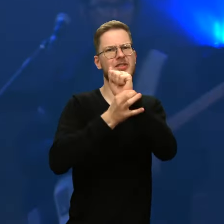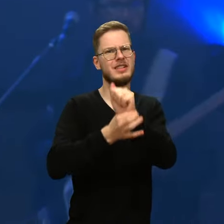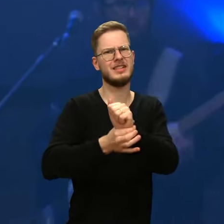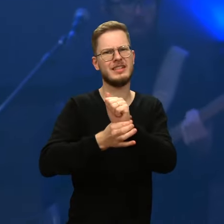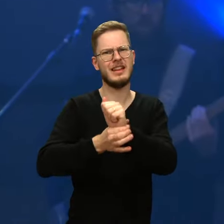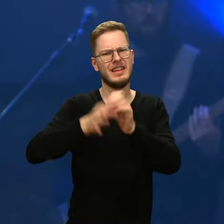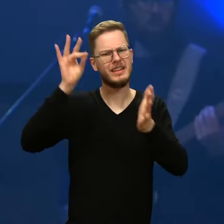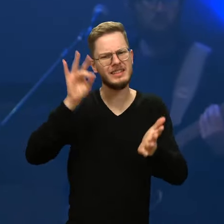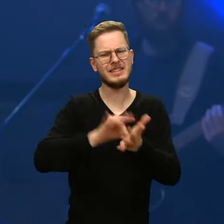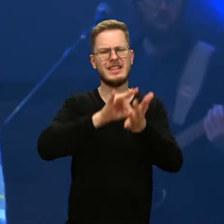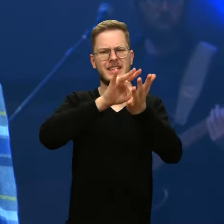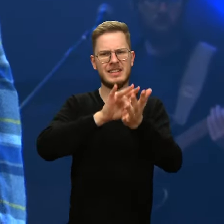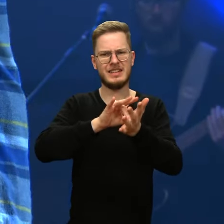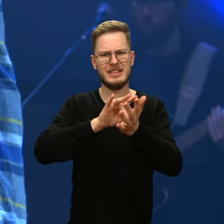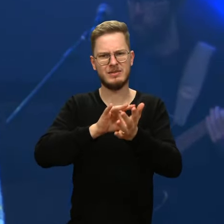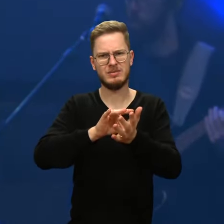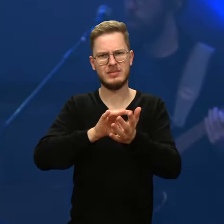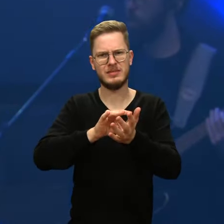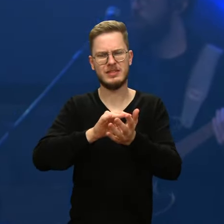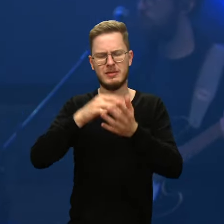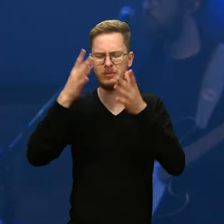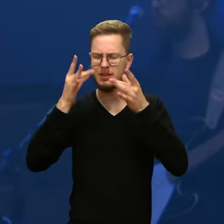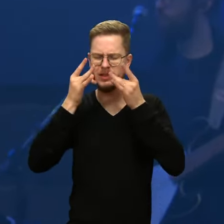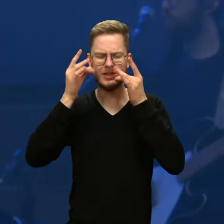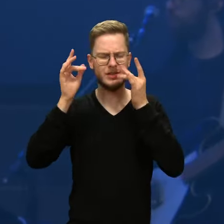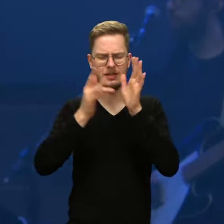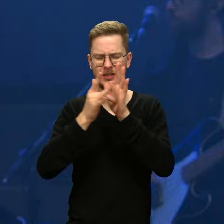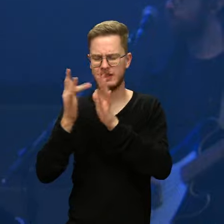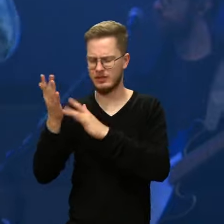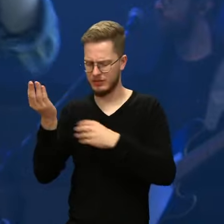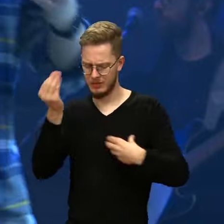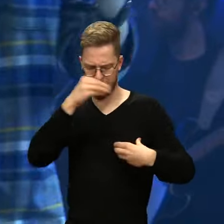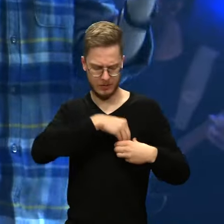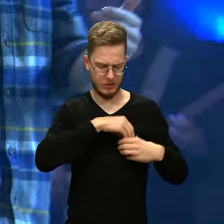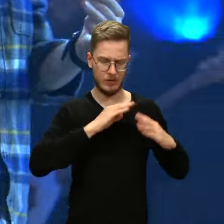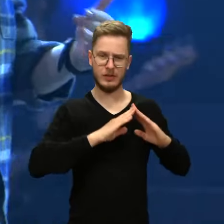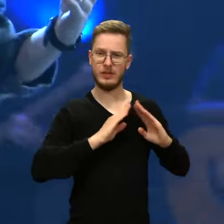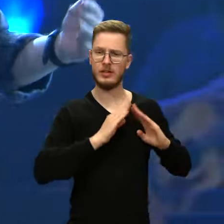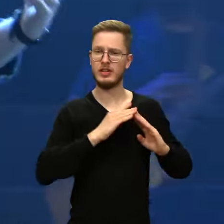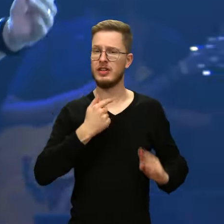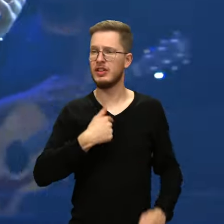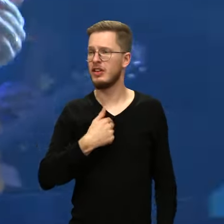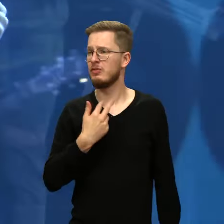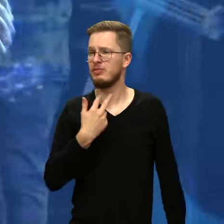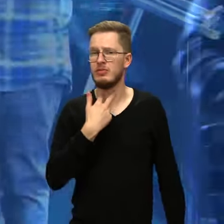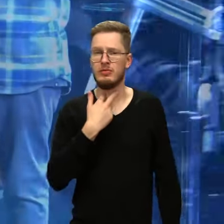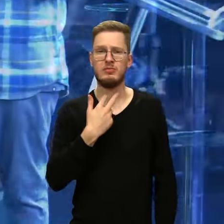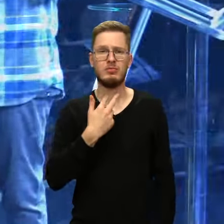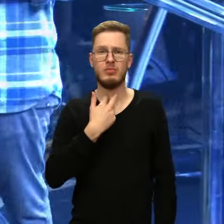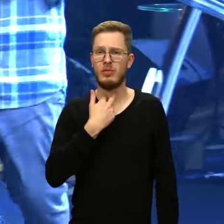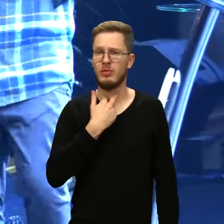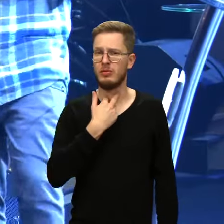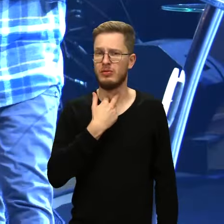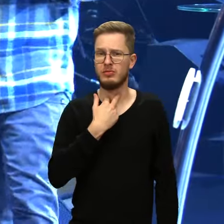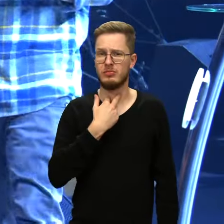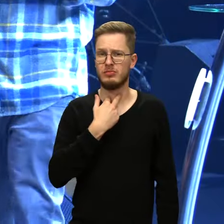certeza inabalável da presença de Jesus dentro de mim. E eu não posso te permitir sair daqui